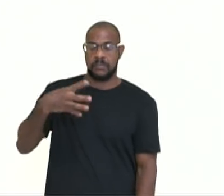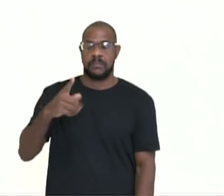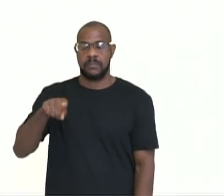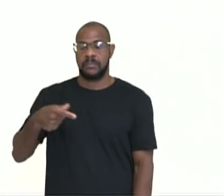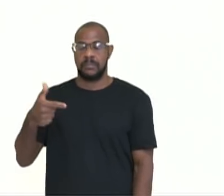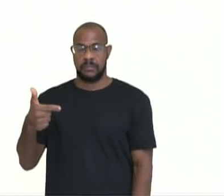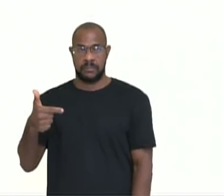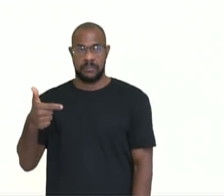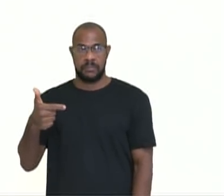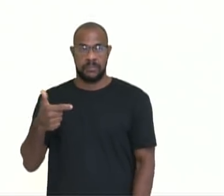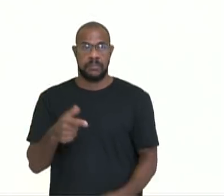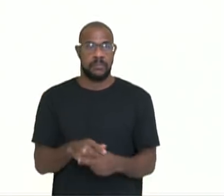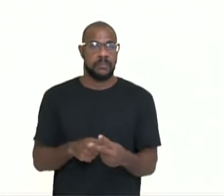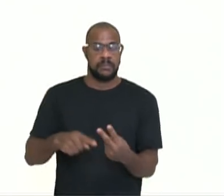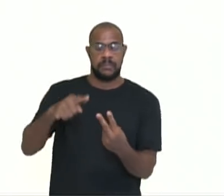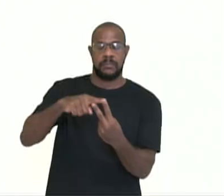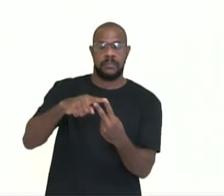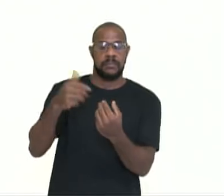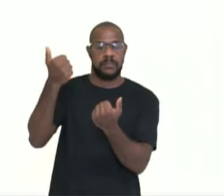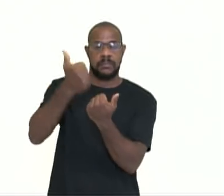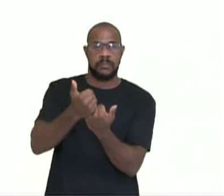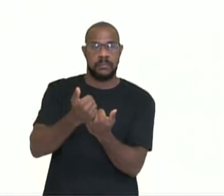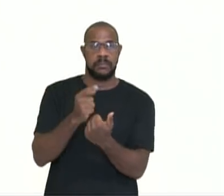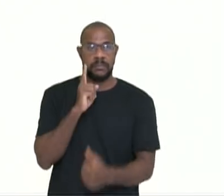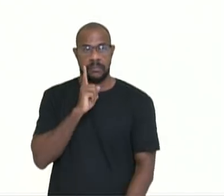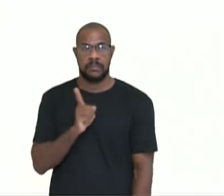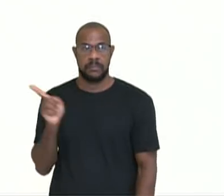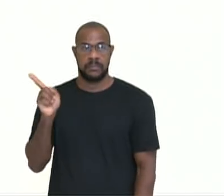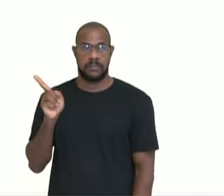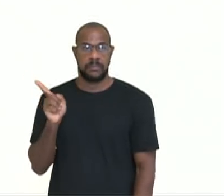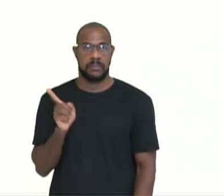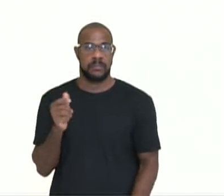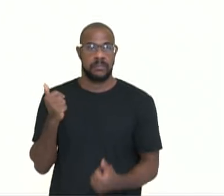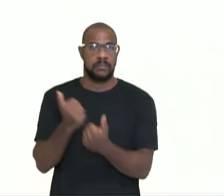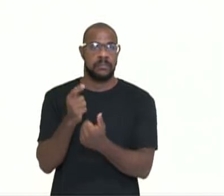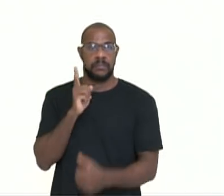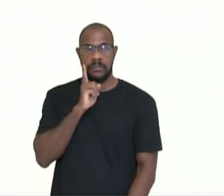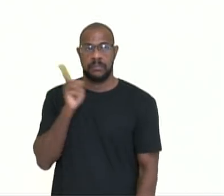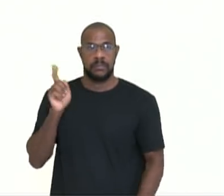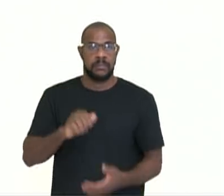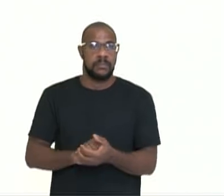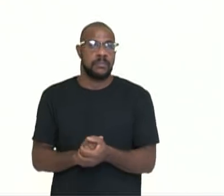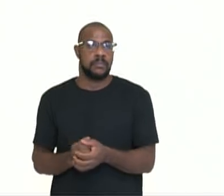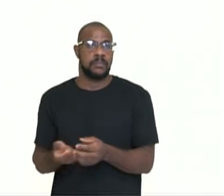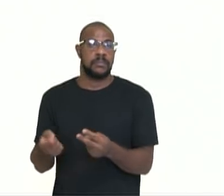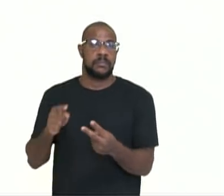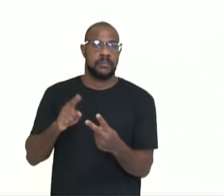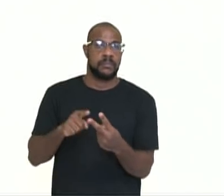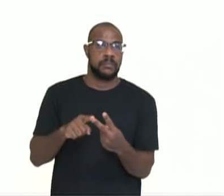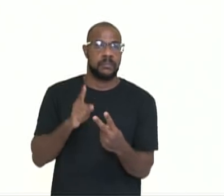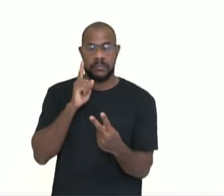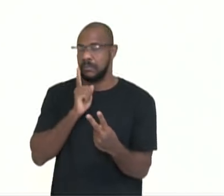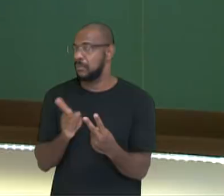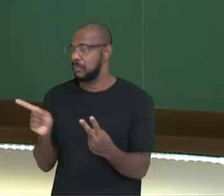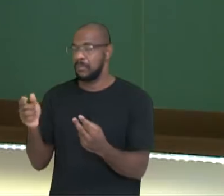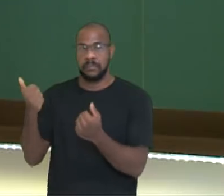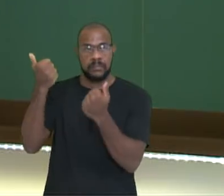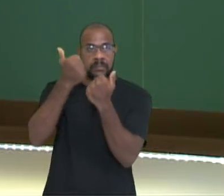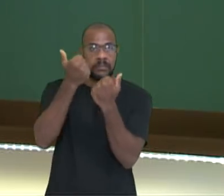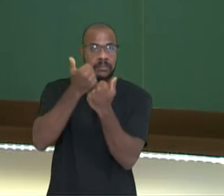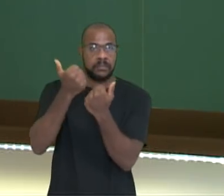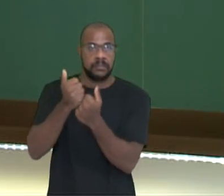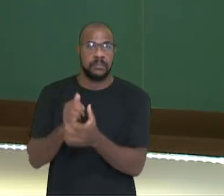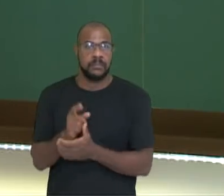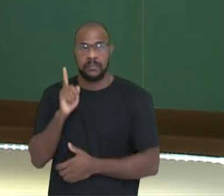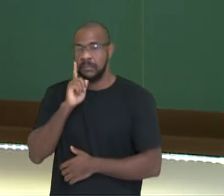lugar do π, eu coloquei 3,14 e no lugar do r eu coloquei 15, que é o valor do raio. Lembre-se que se trata de um